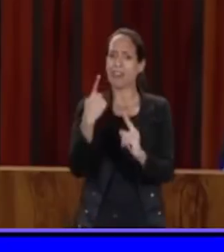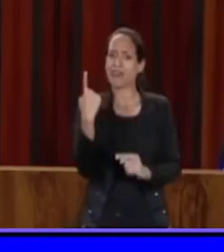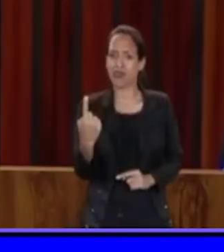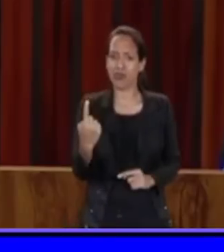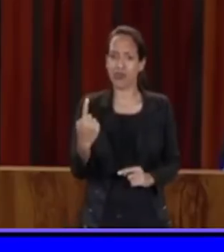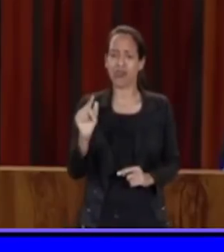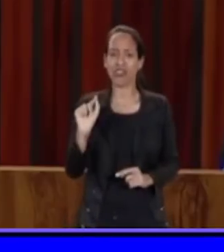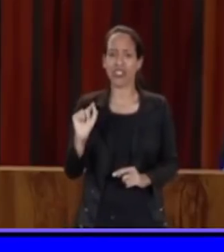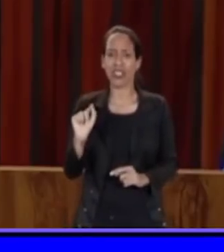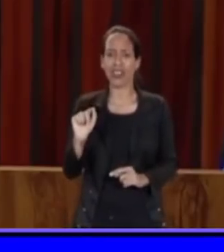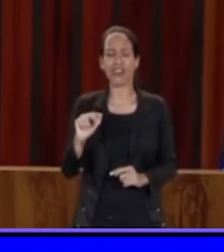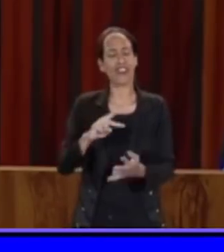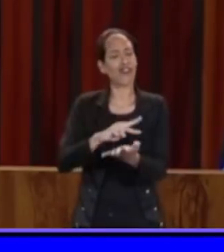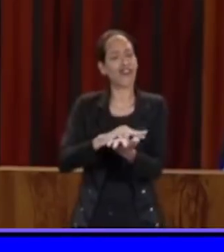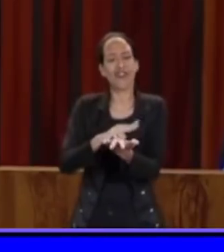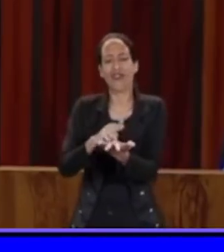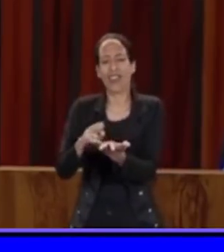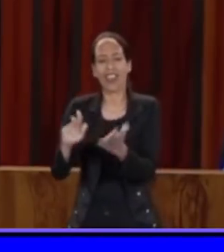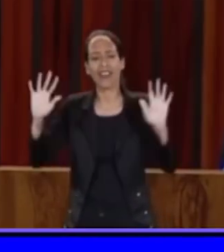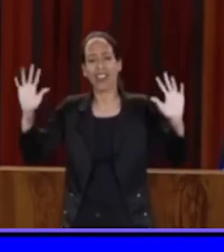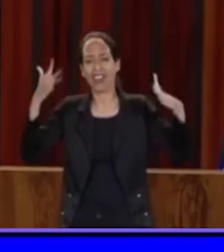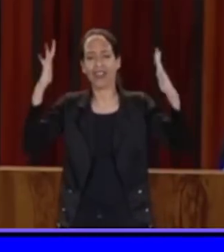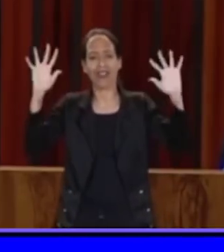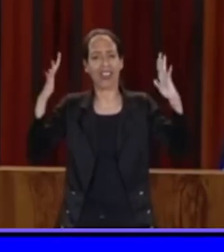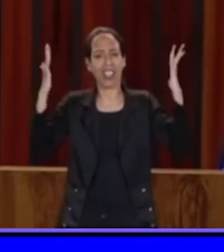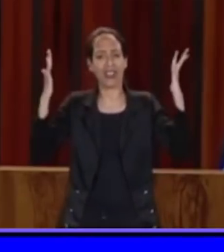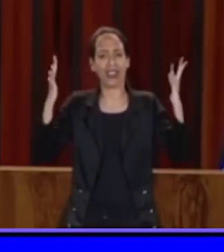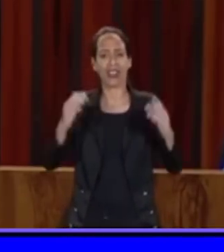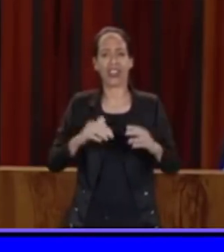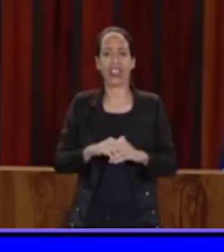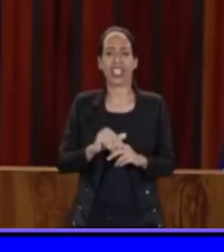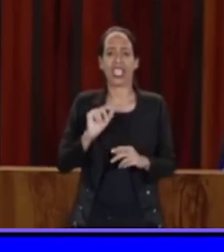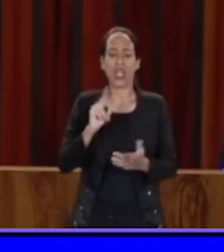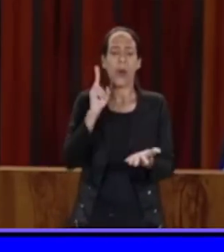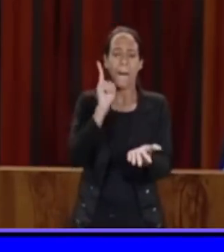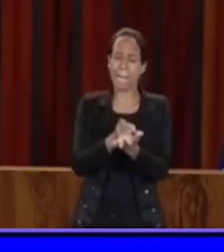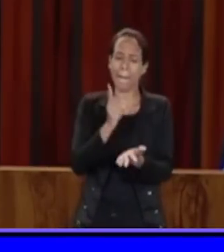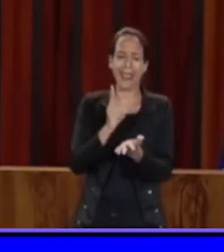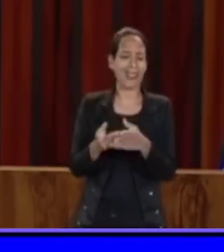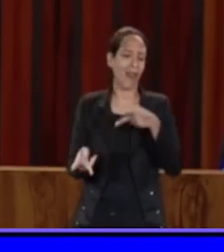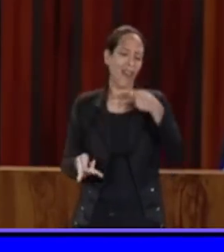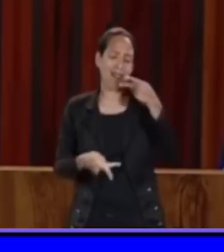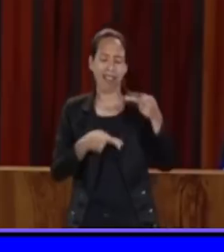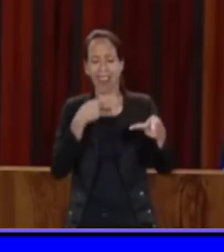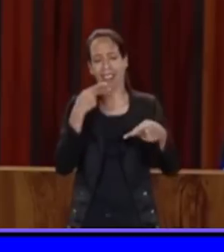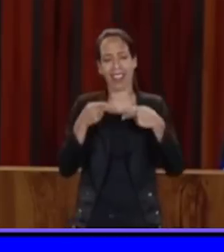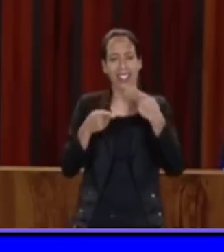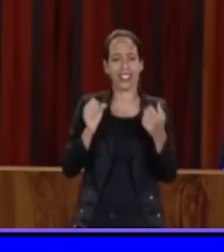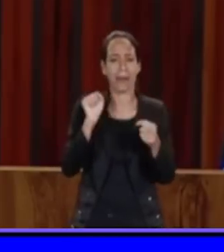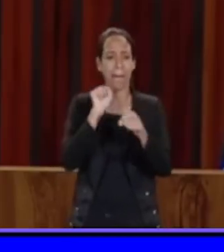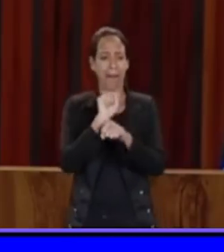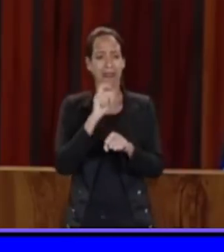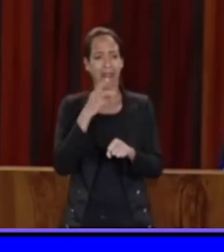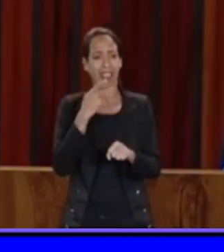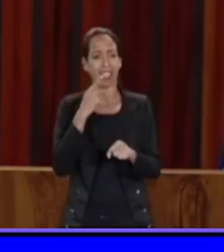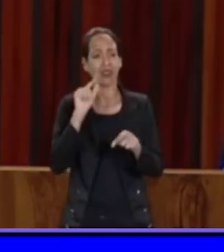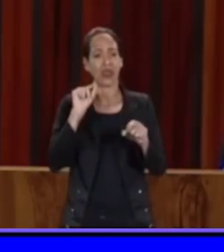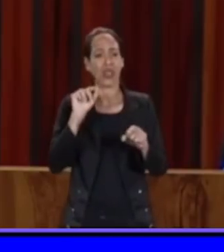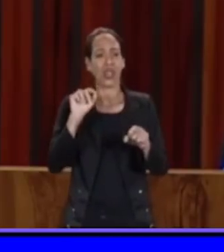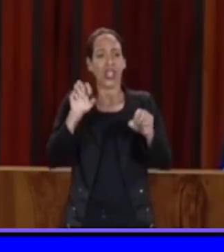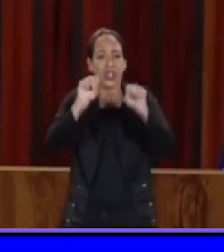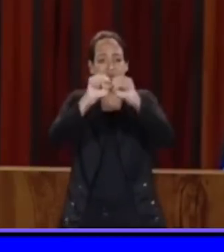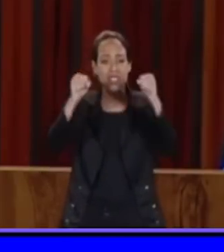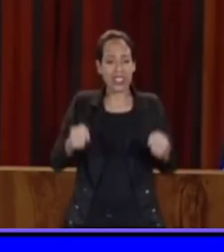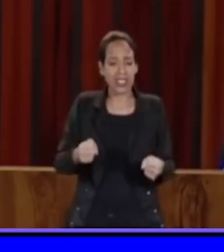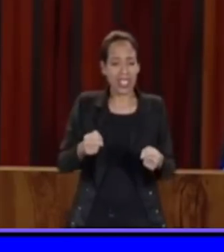uma dezena de outros em que o mesmo discurso de combate ao sistema de votação e